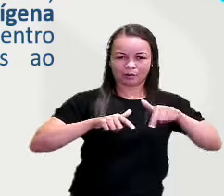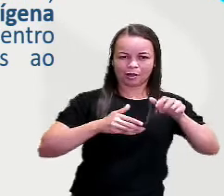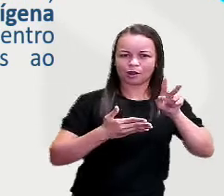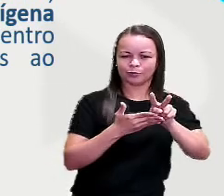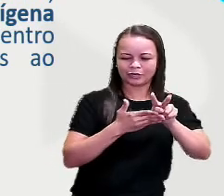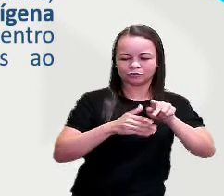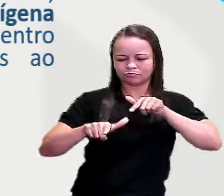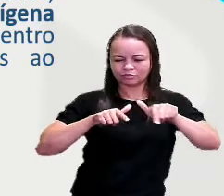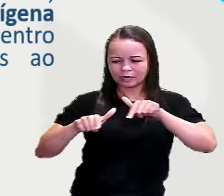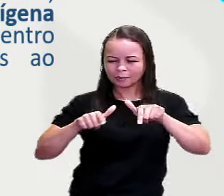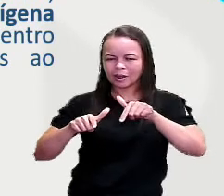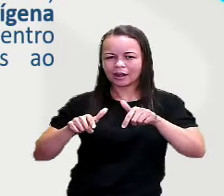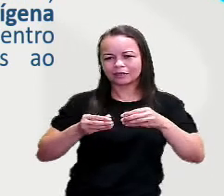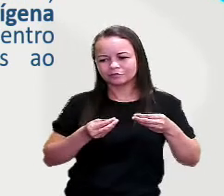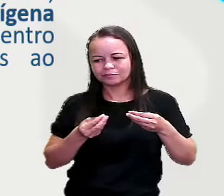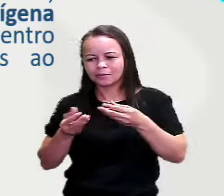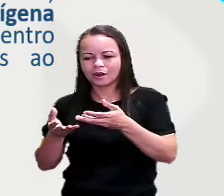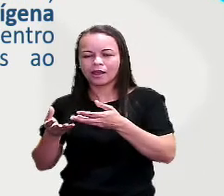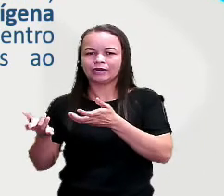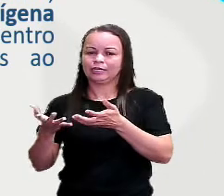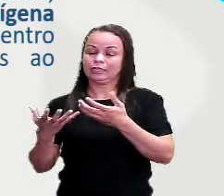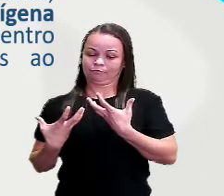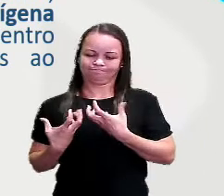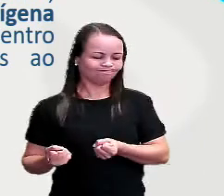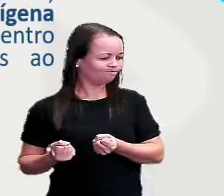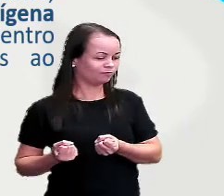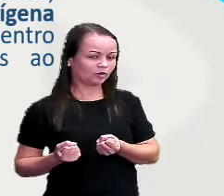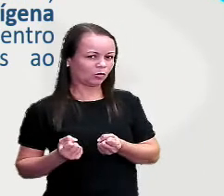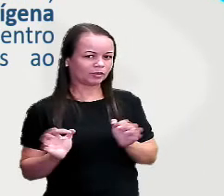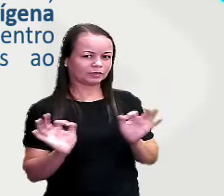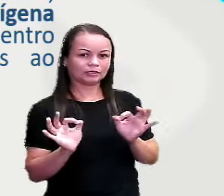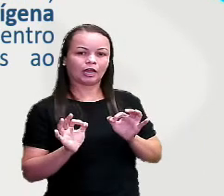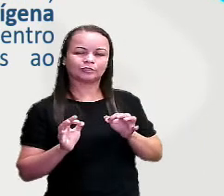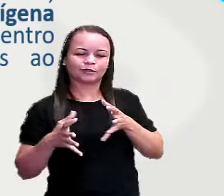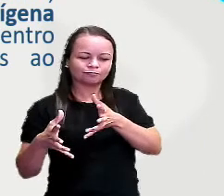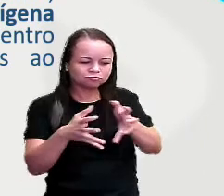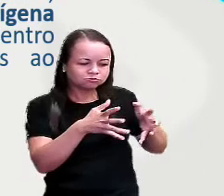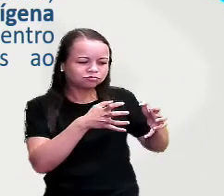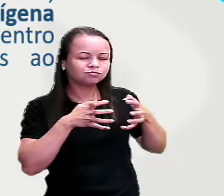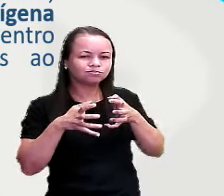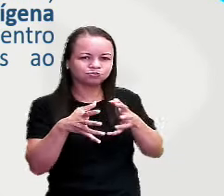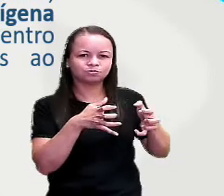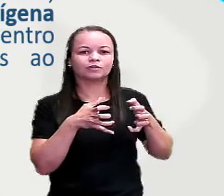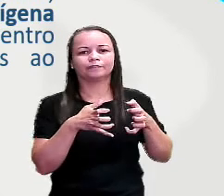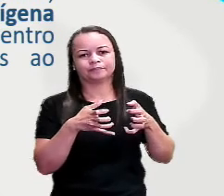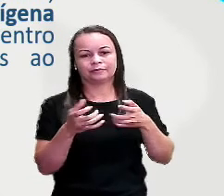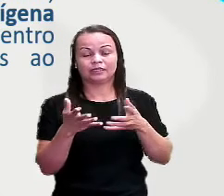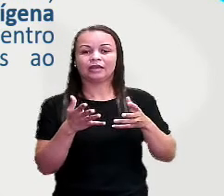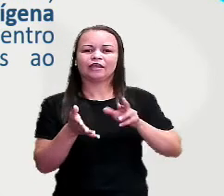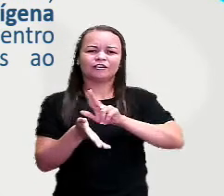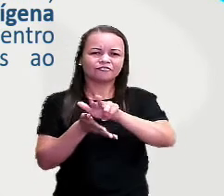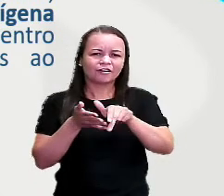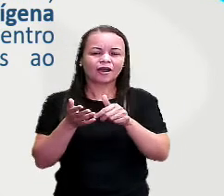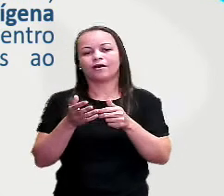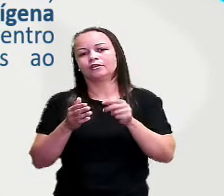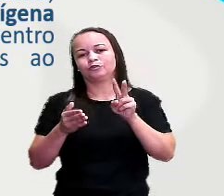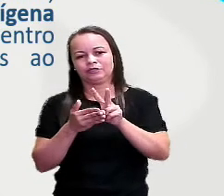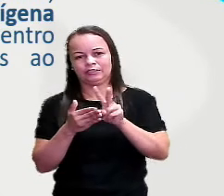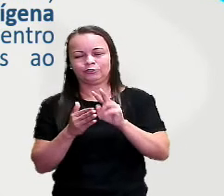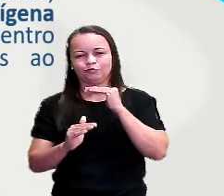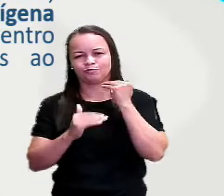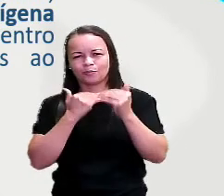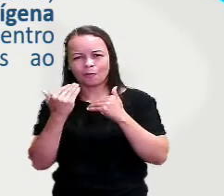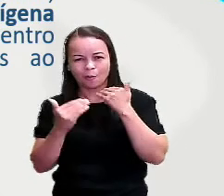para eles. E aí os índios também não aceitaram. Então existiam muitos confrontos entre eles e muitos índios morreram nessa